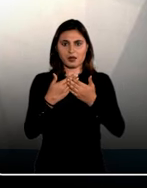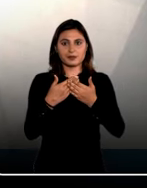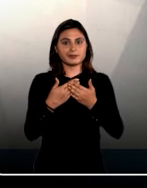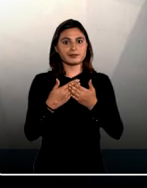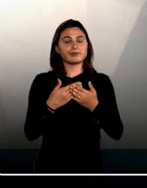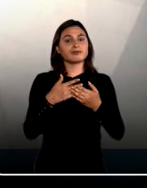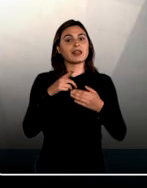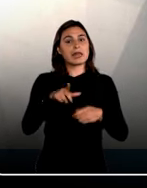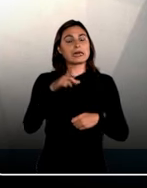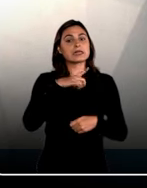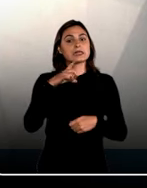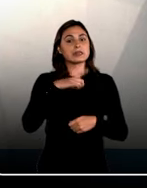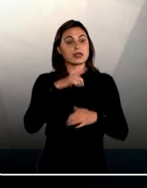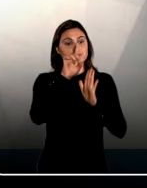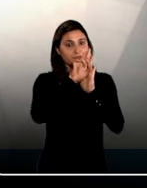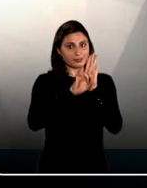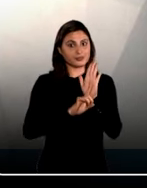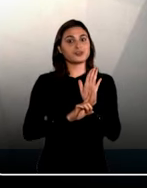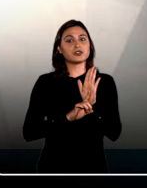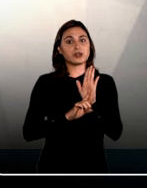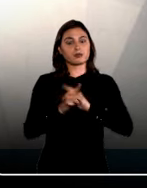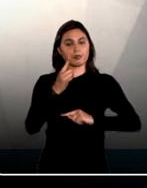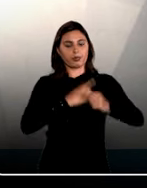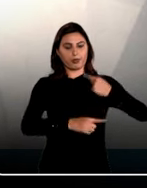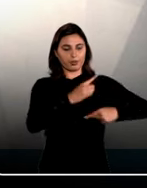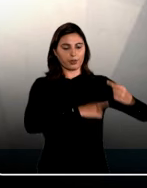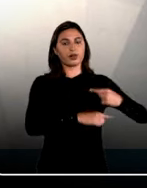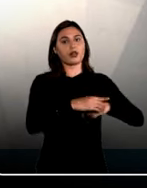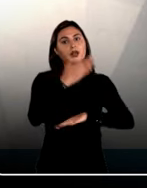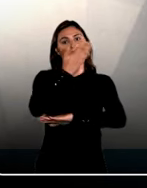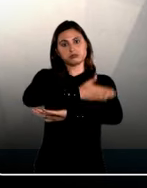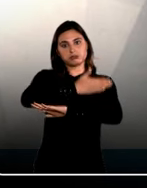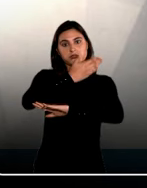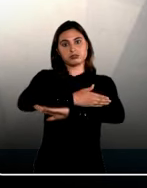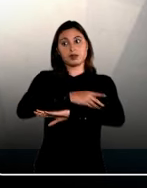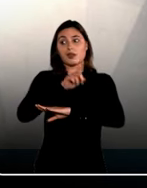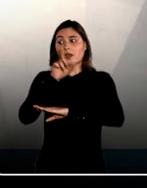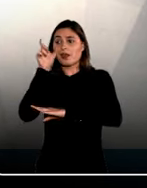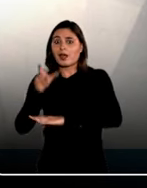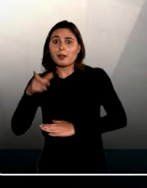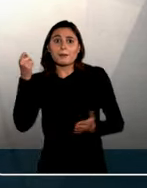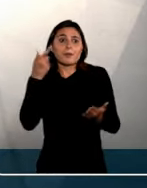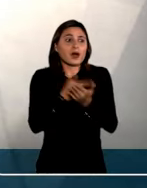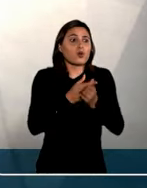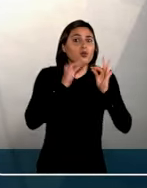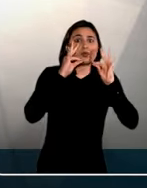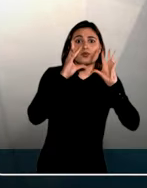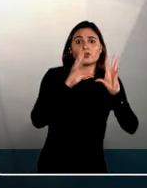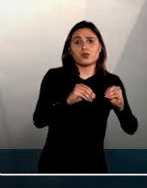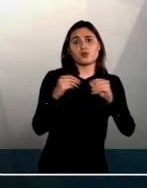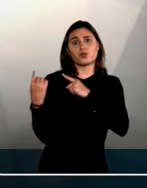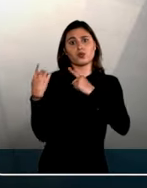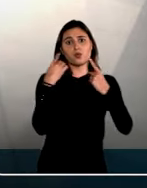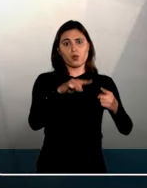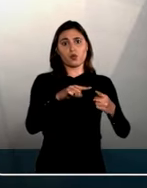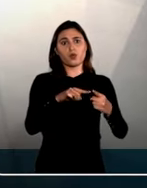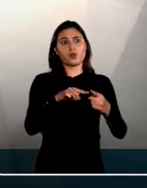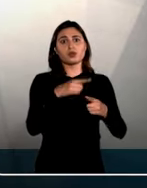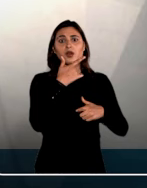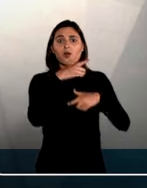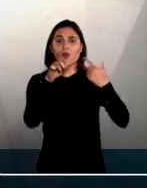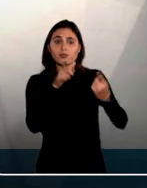coproprietários está ressalvado o direito de regresso do condômino que pagou todos os débitos contra os